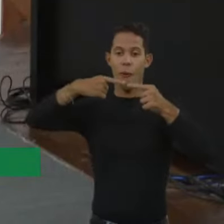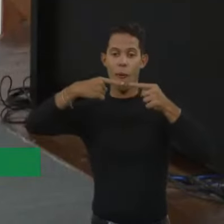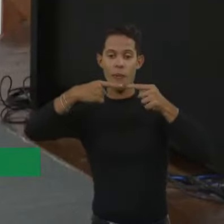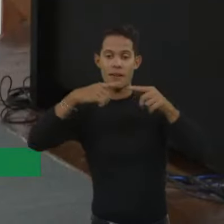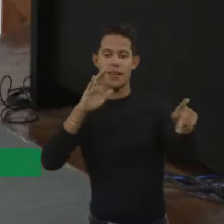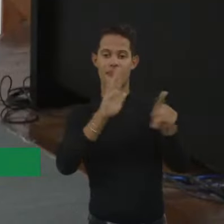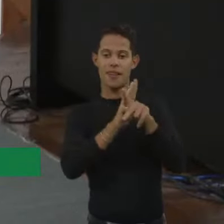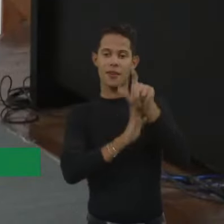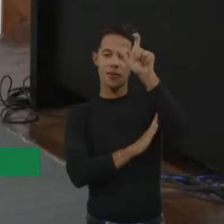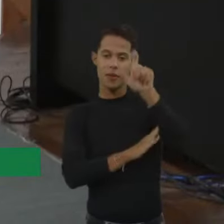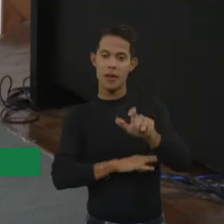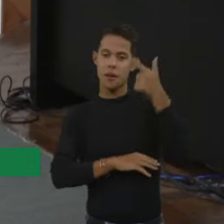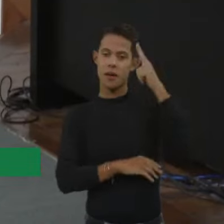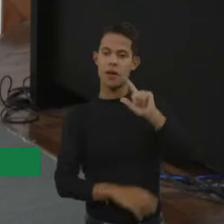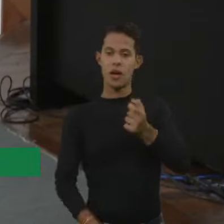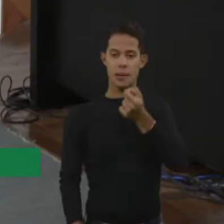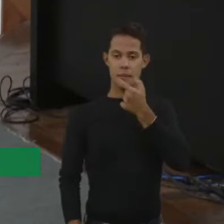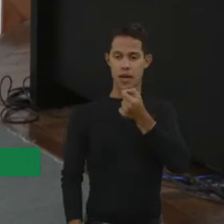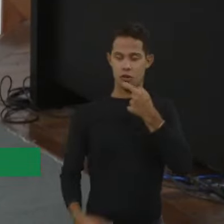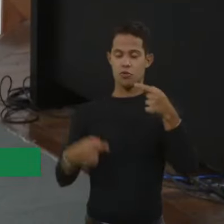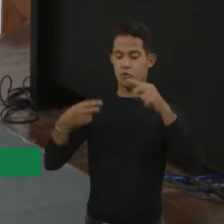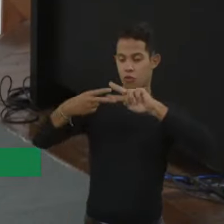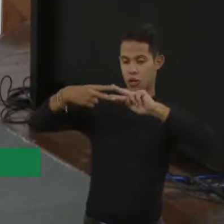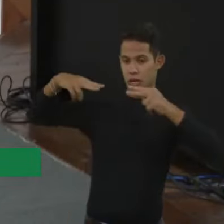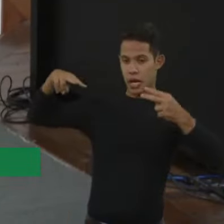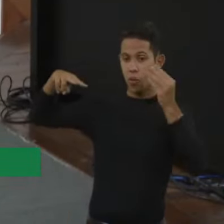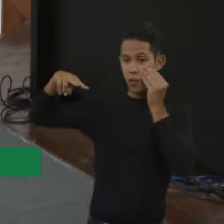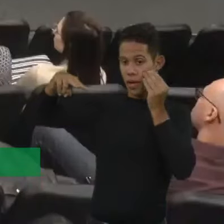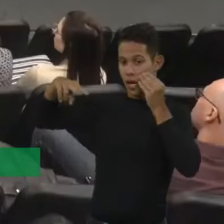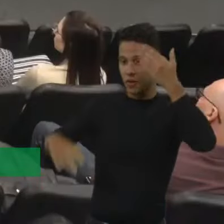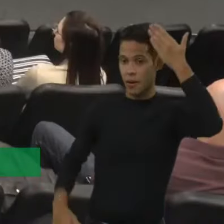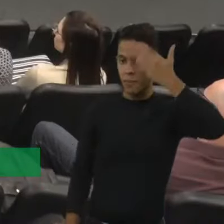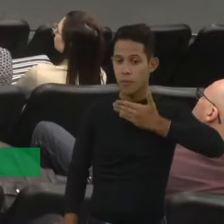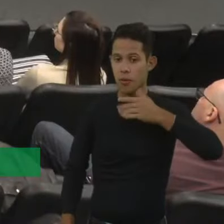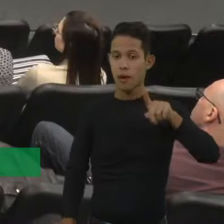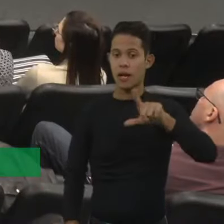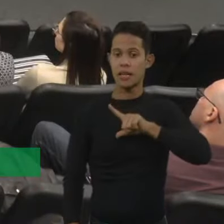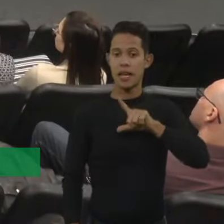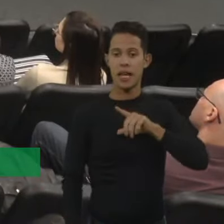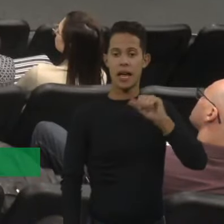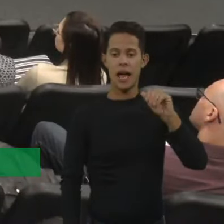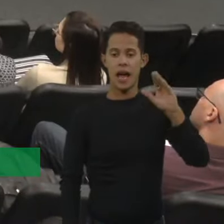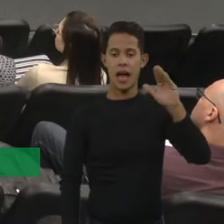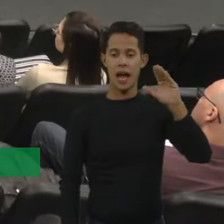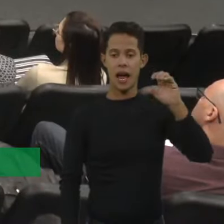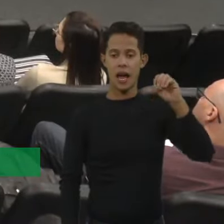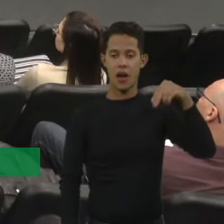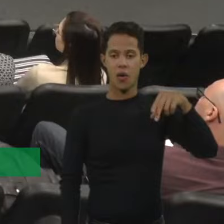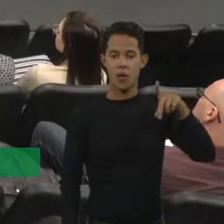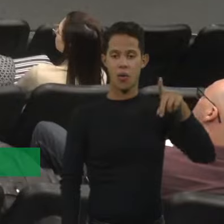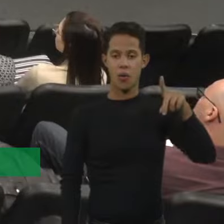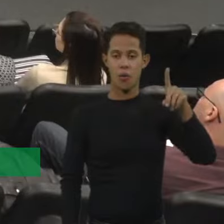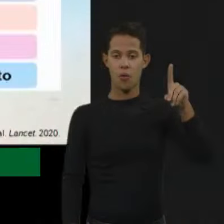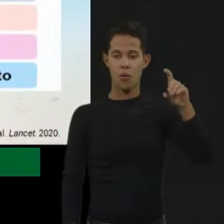para receber a medicação, o teste genético que comprove que ele tem achondroplasia, né? Tem que